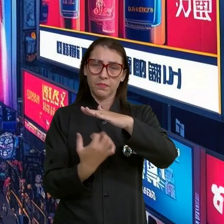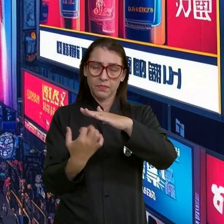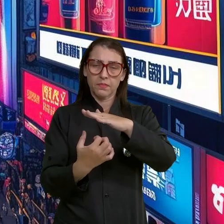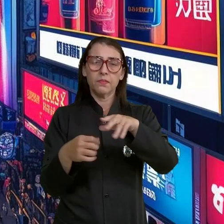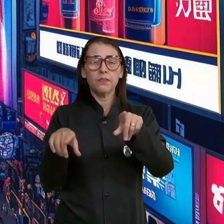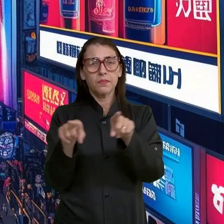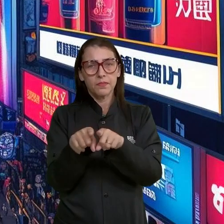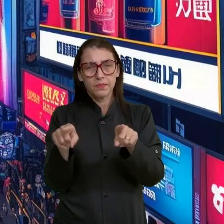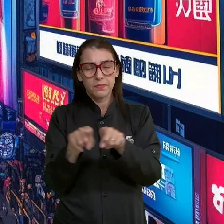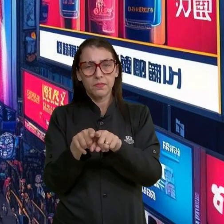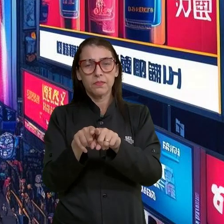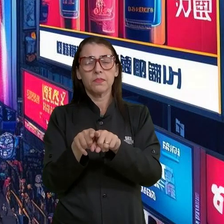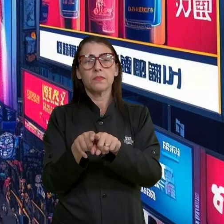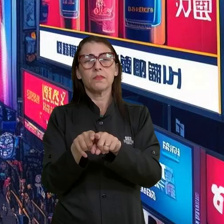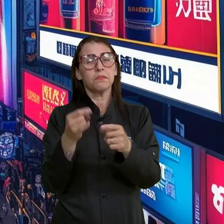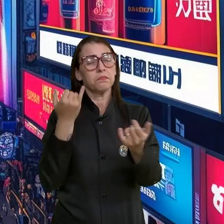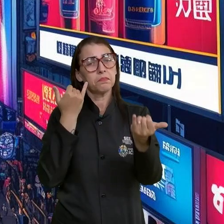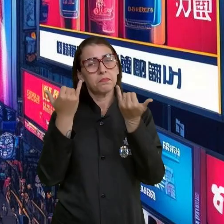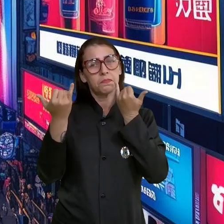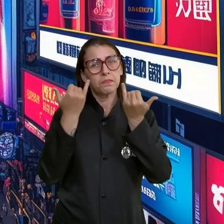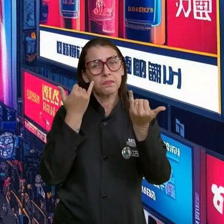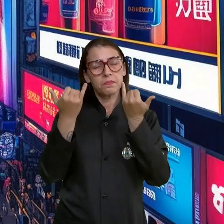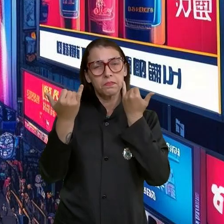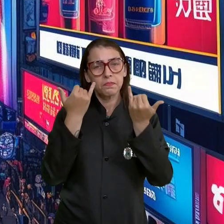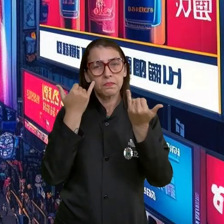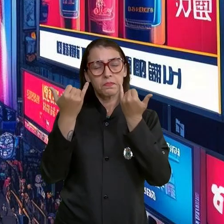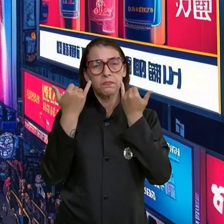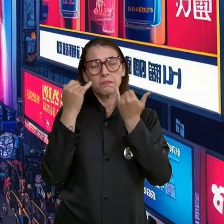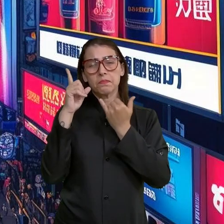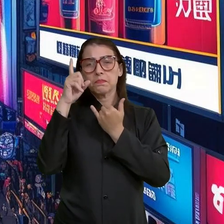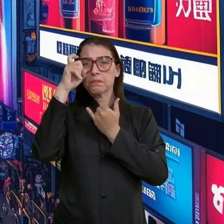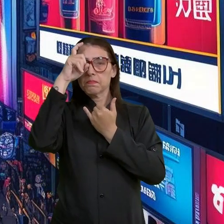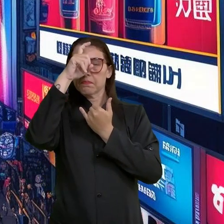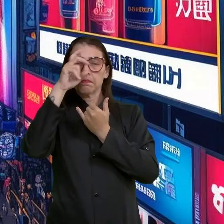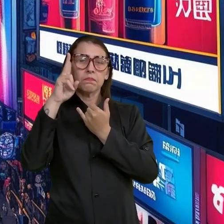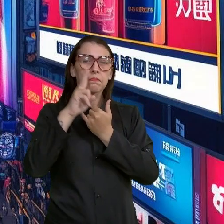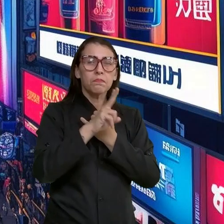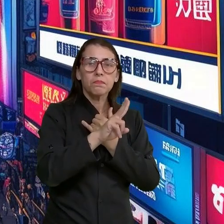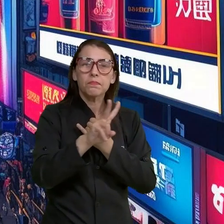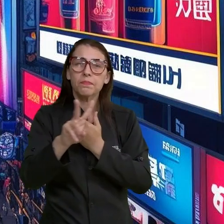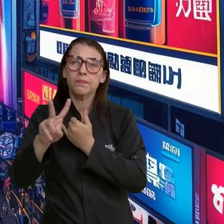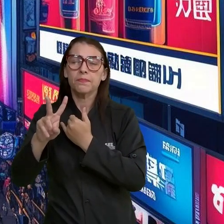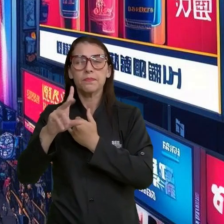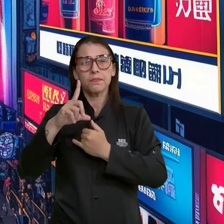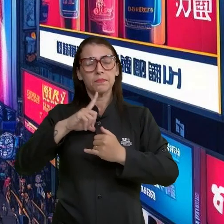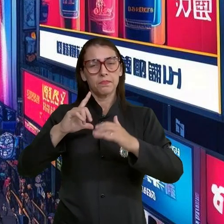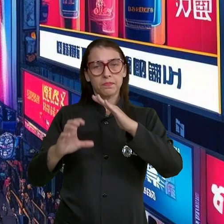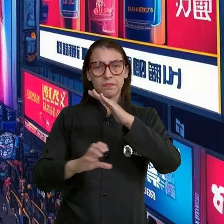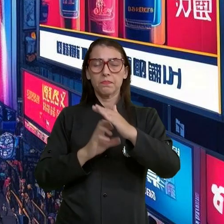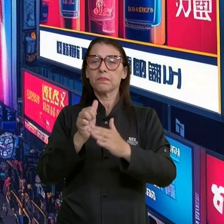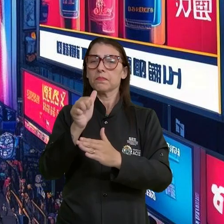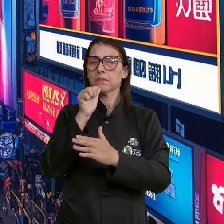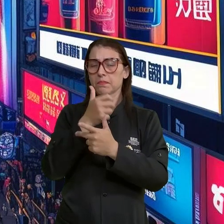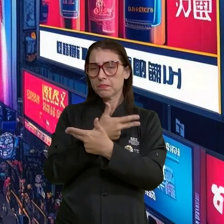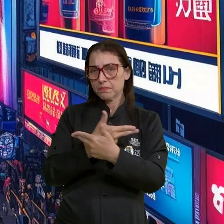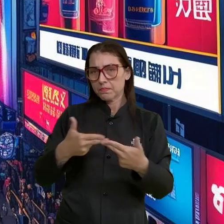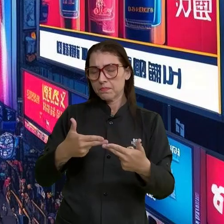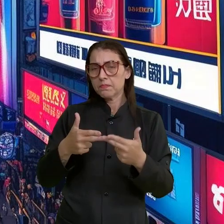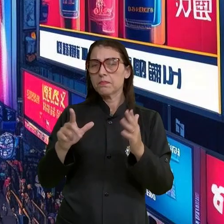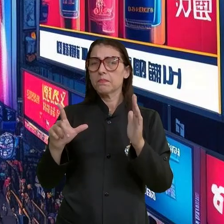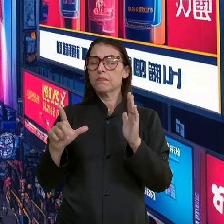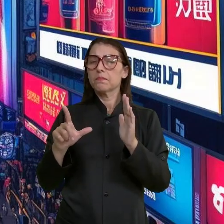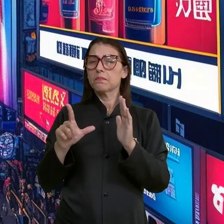tem várias informações, é até difícil de se olhar. A gente tem empresas de bebida, empresas